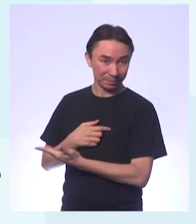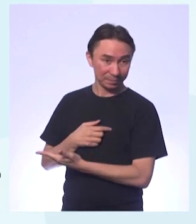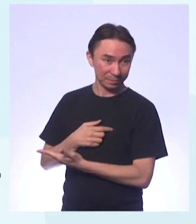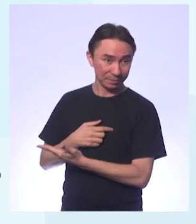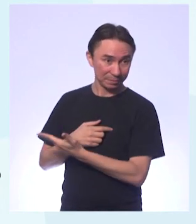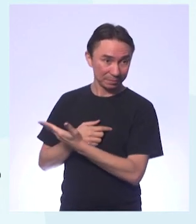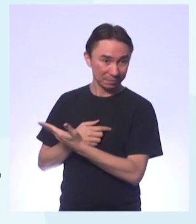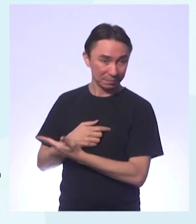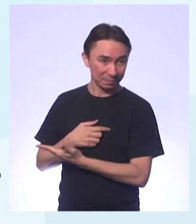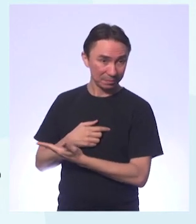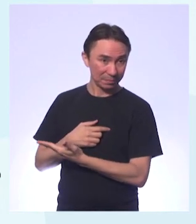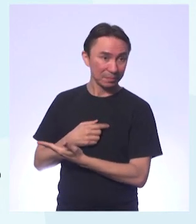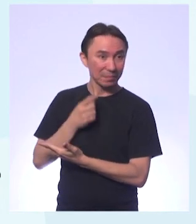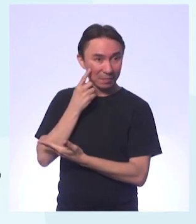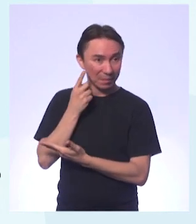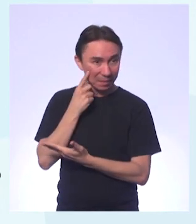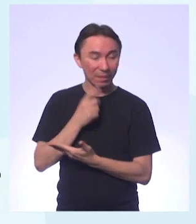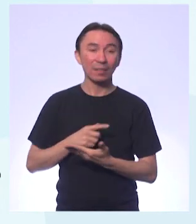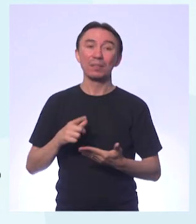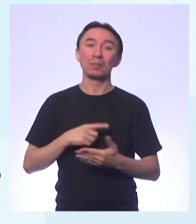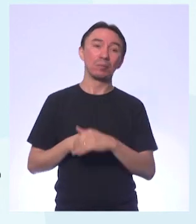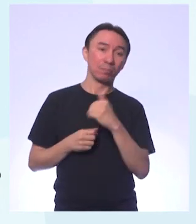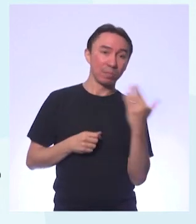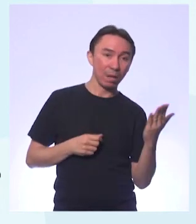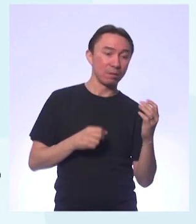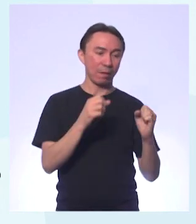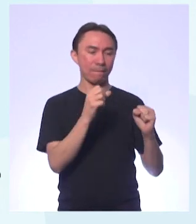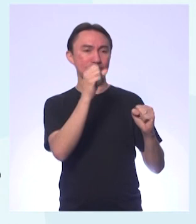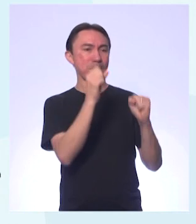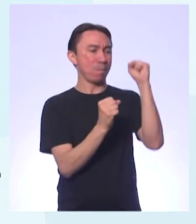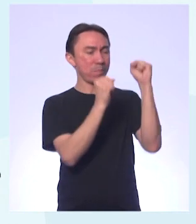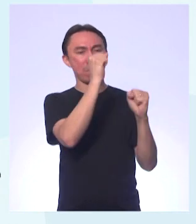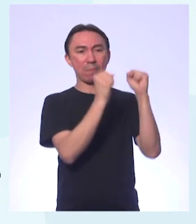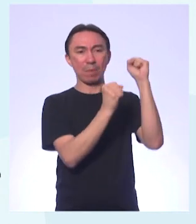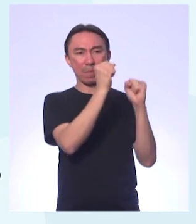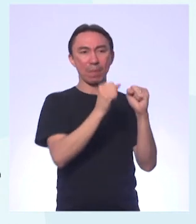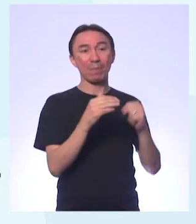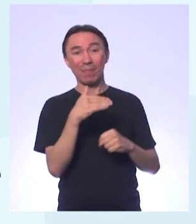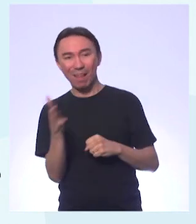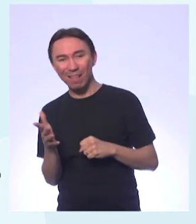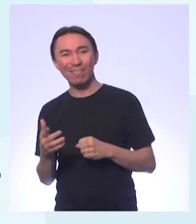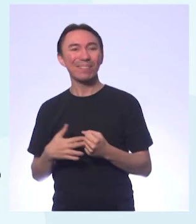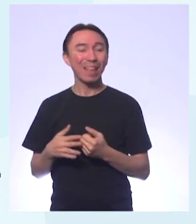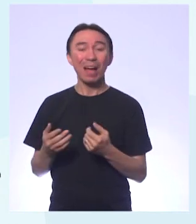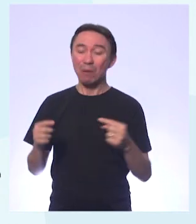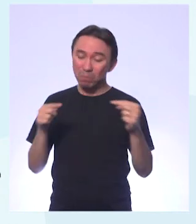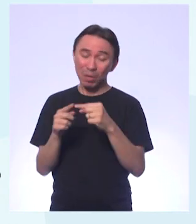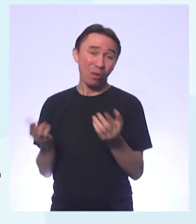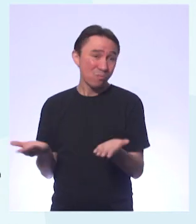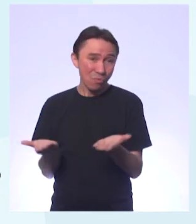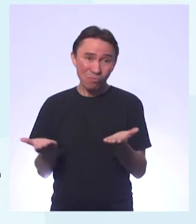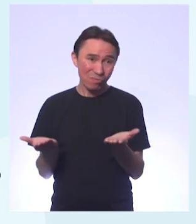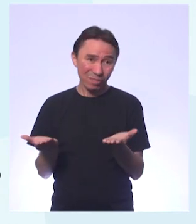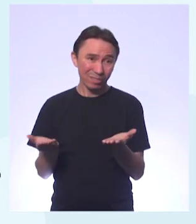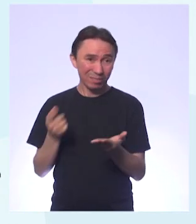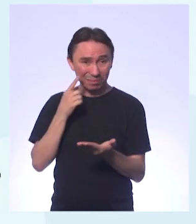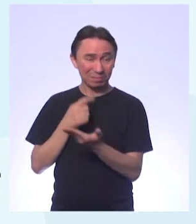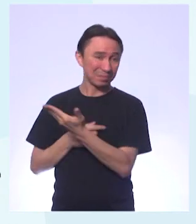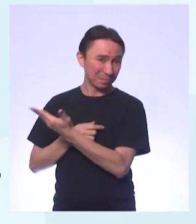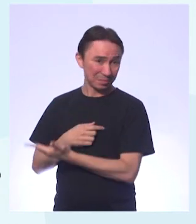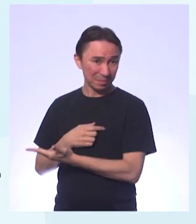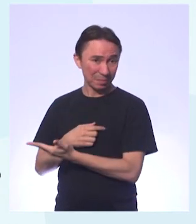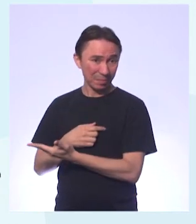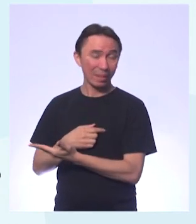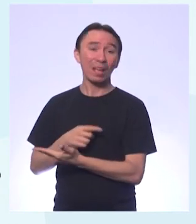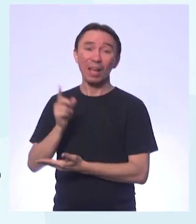um lado, uma fábrica, do outro lado, nós temos uma cena super atual. Inclusive, essa cena, ela foi pesquisada